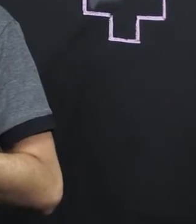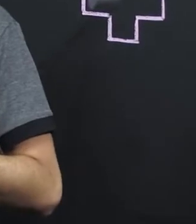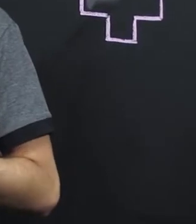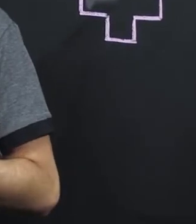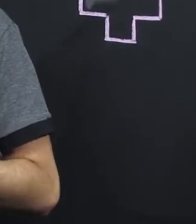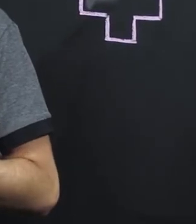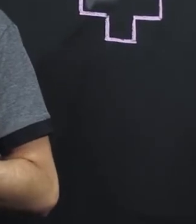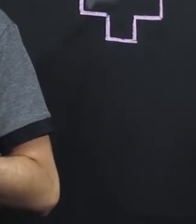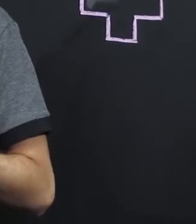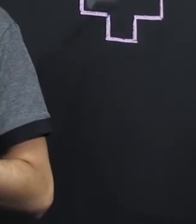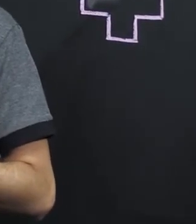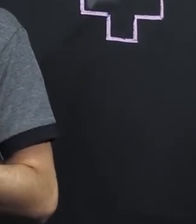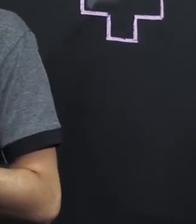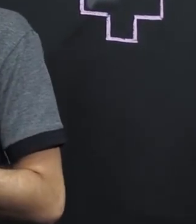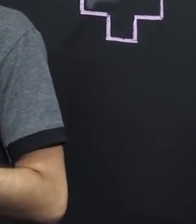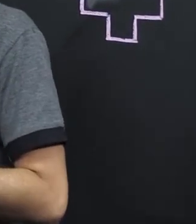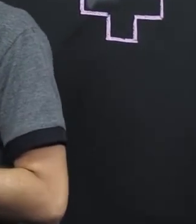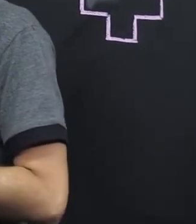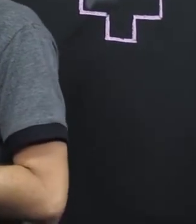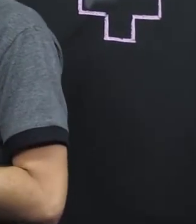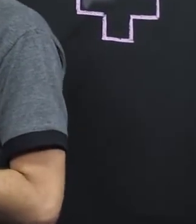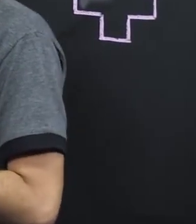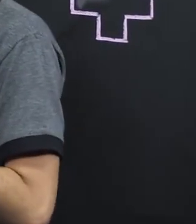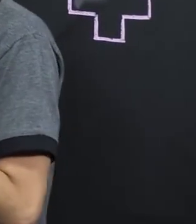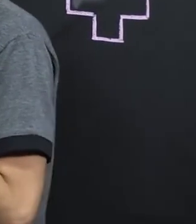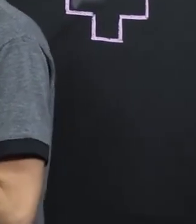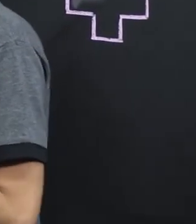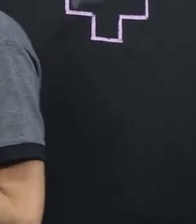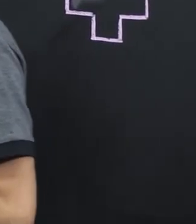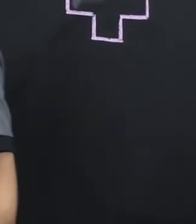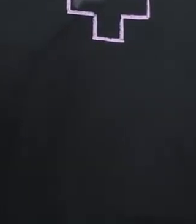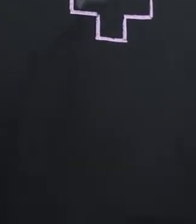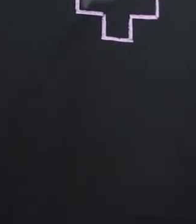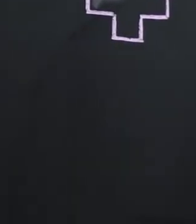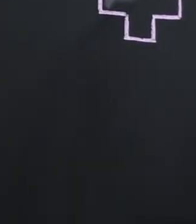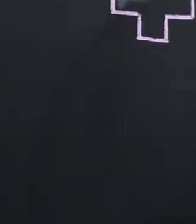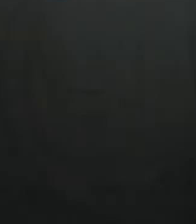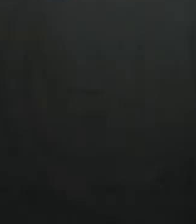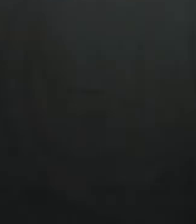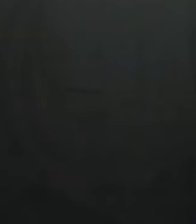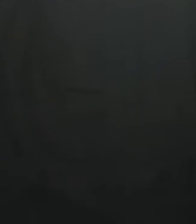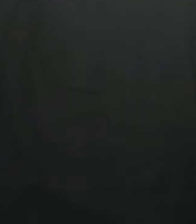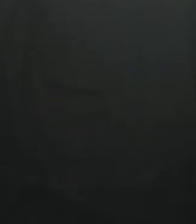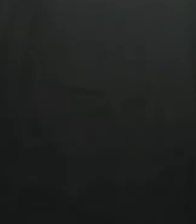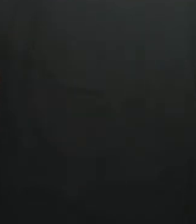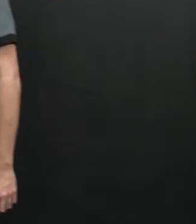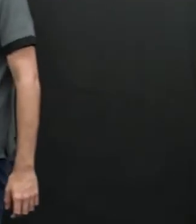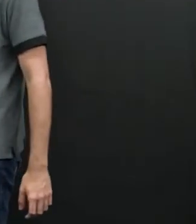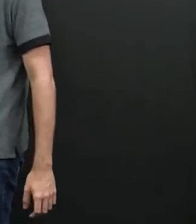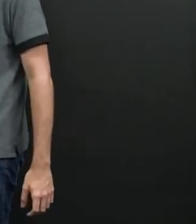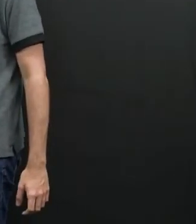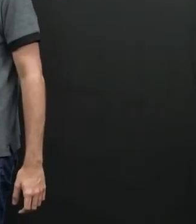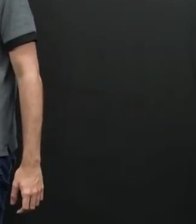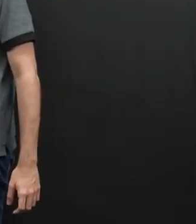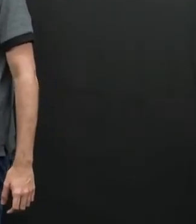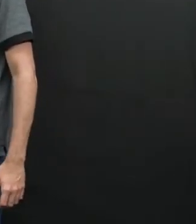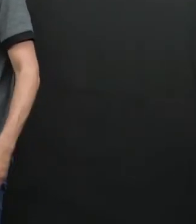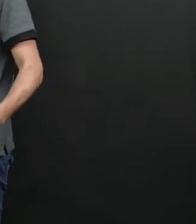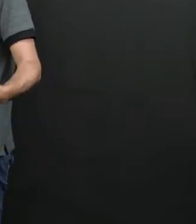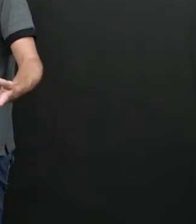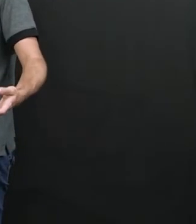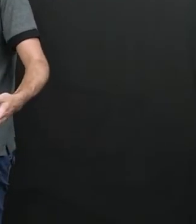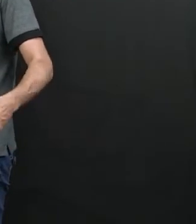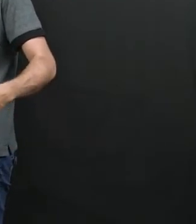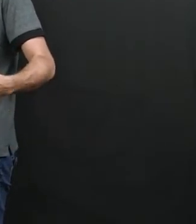claro um dos pontos centrais dessa aula, é a existência de uma relação direta entre movimentos sociais, né,